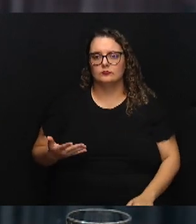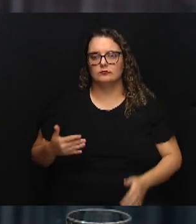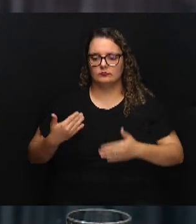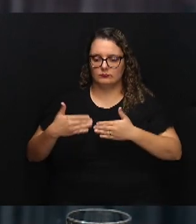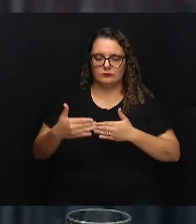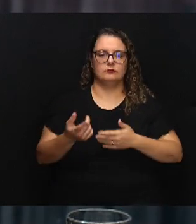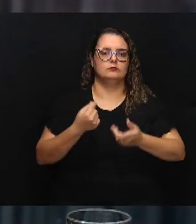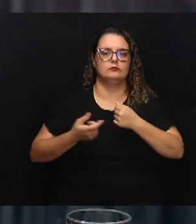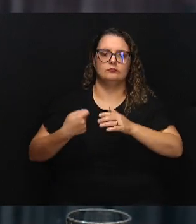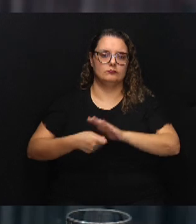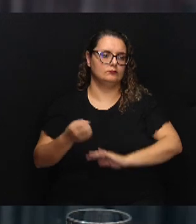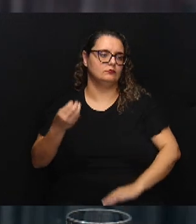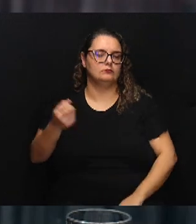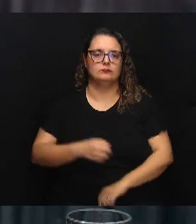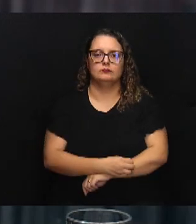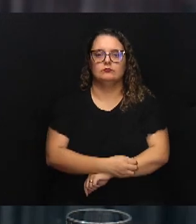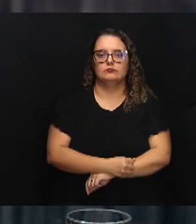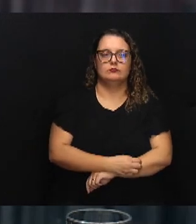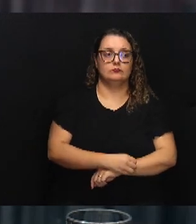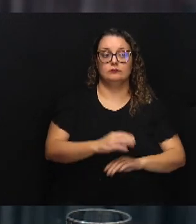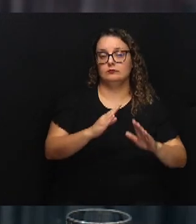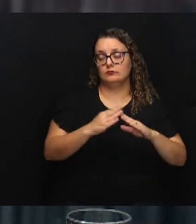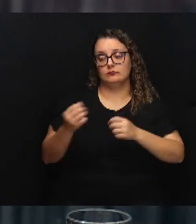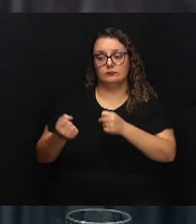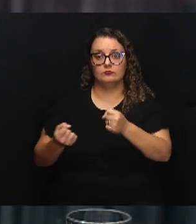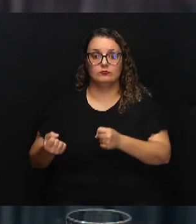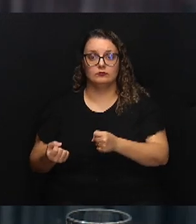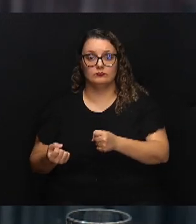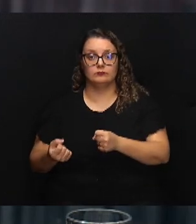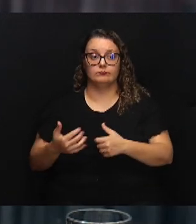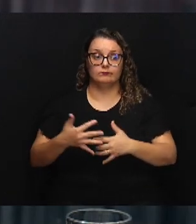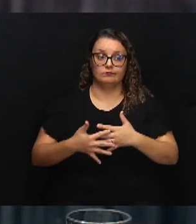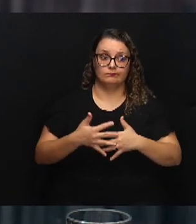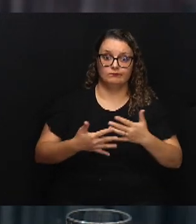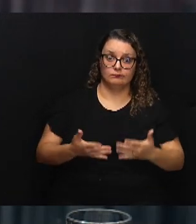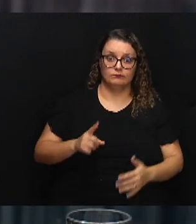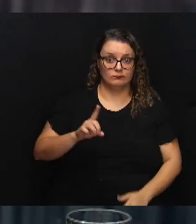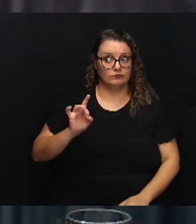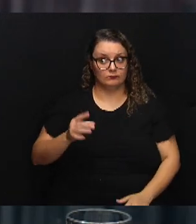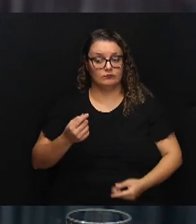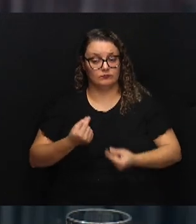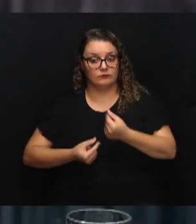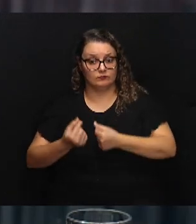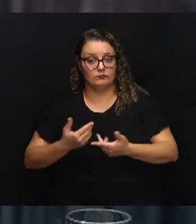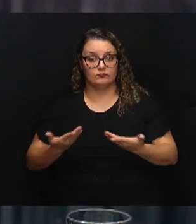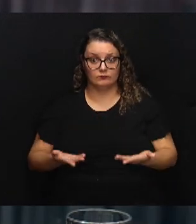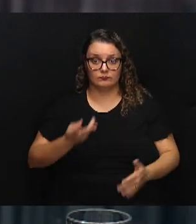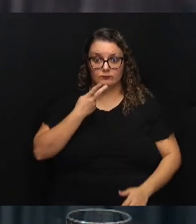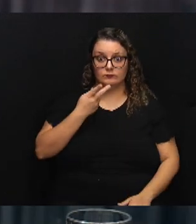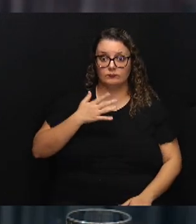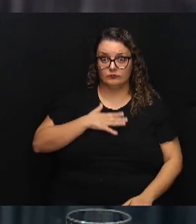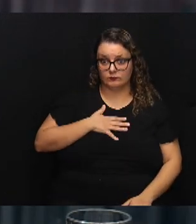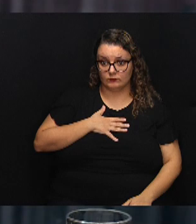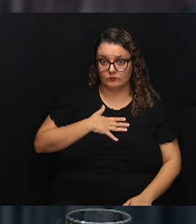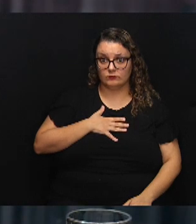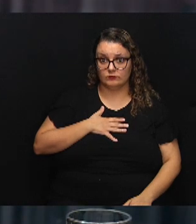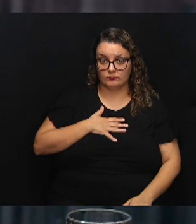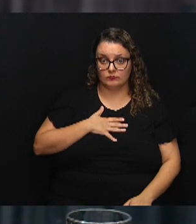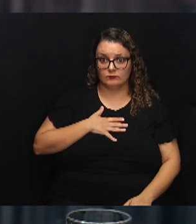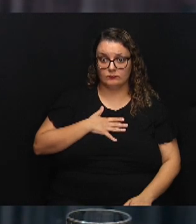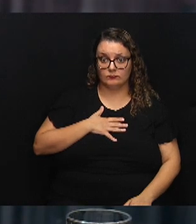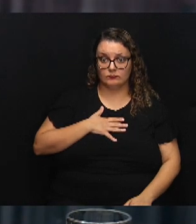no investimento de uma viagem, de uma casa, de um carro, para se comprometer, não só financeiramente falando, mas no